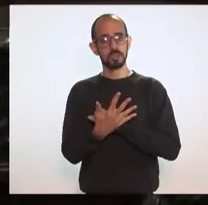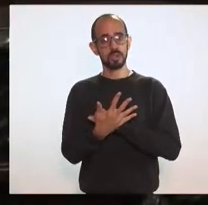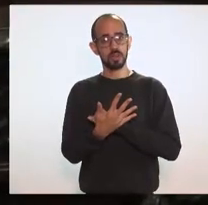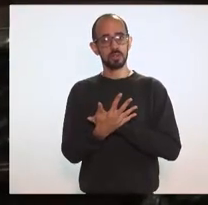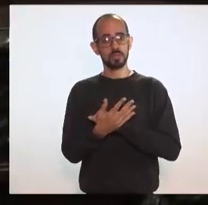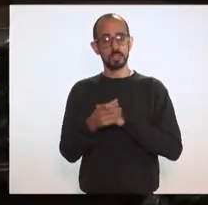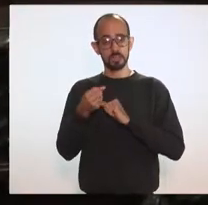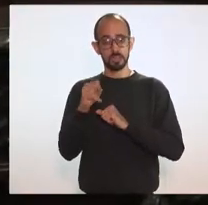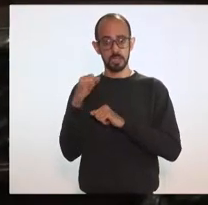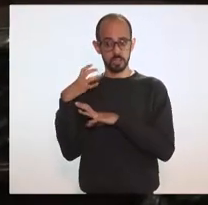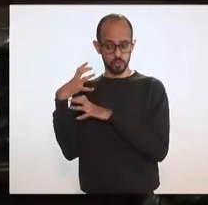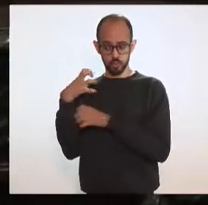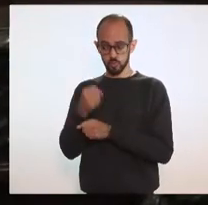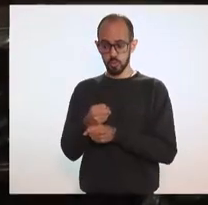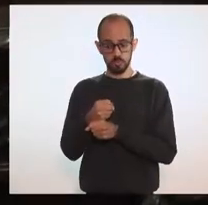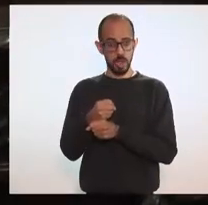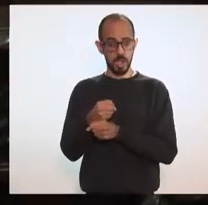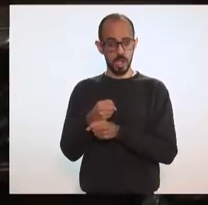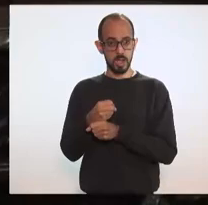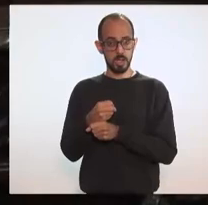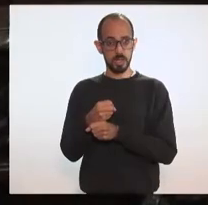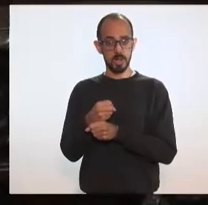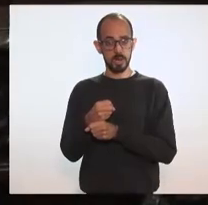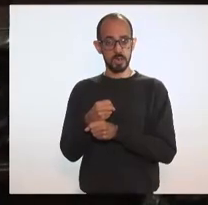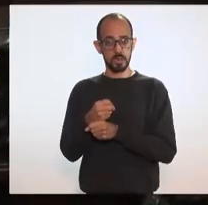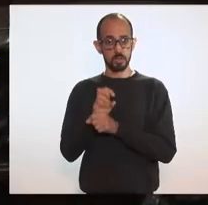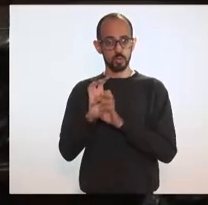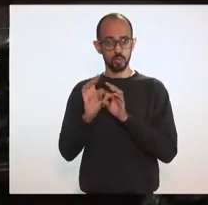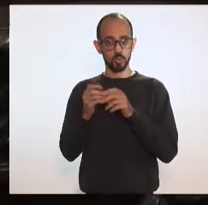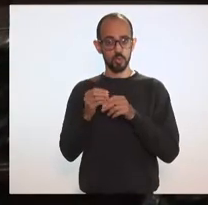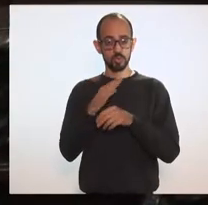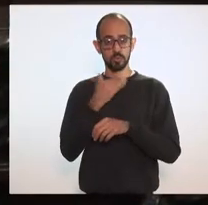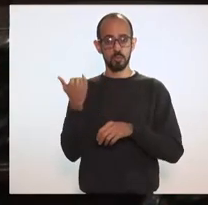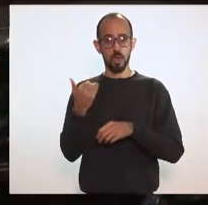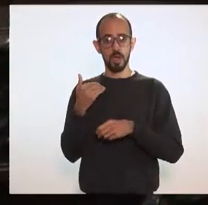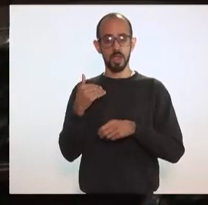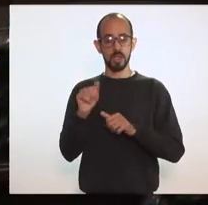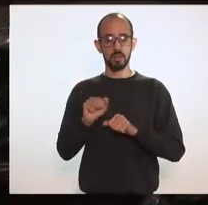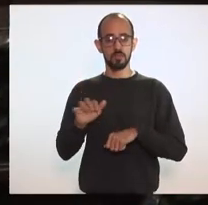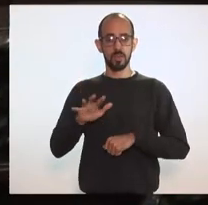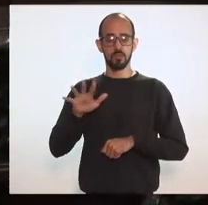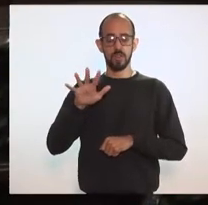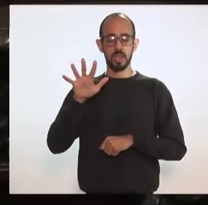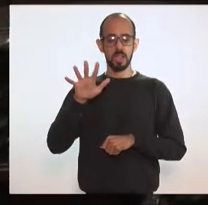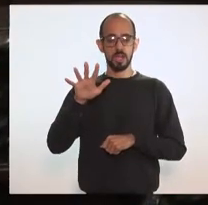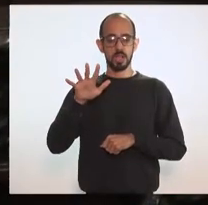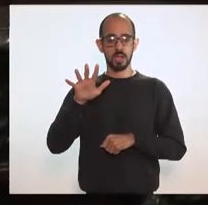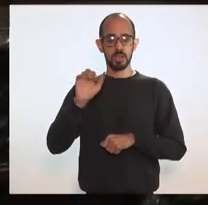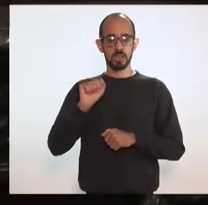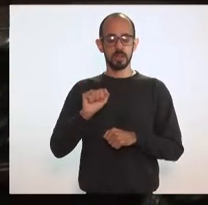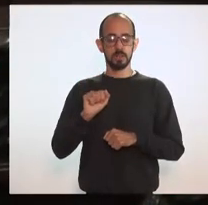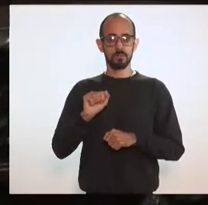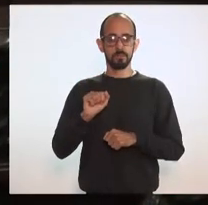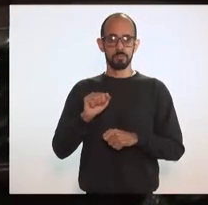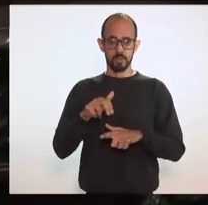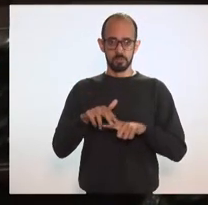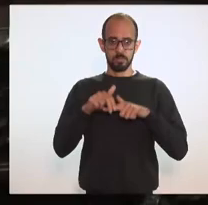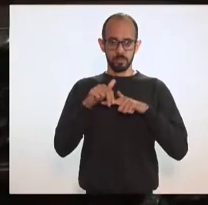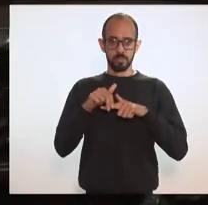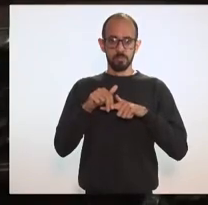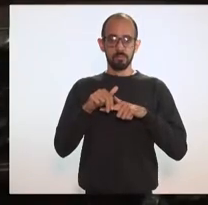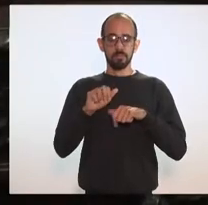juntar o número de pessoas que morreram dentro da favela e periferia com relação à a cor